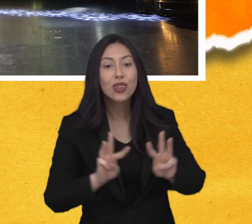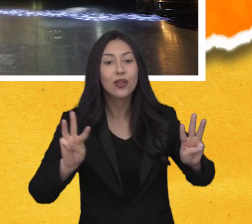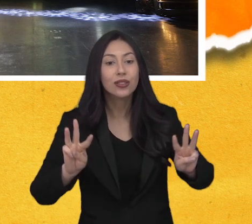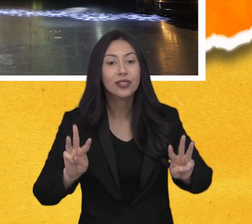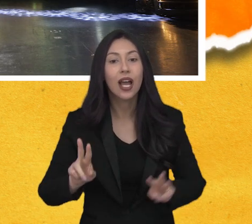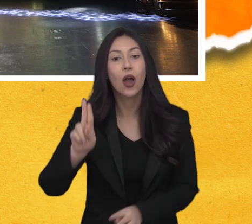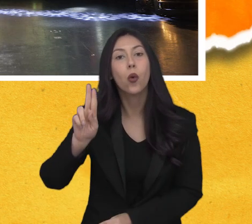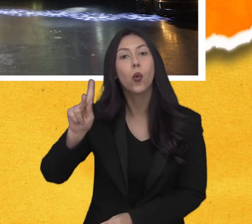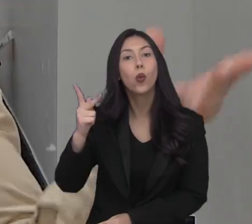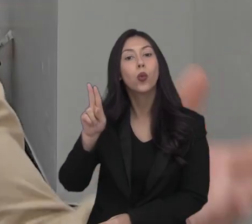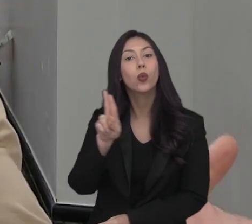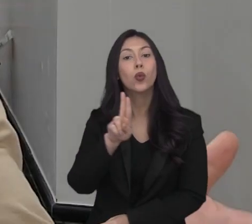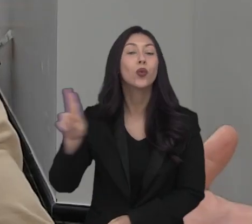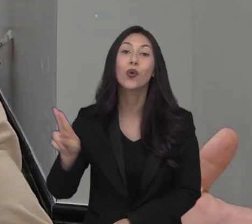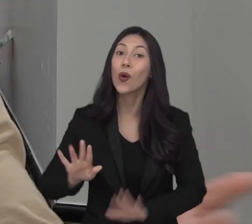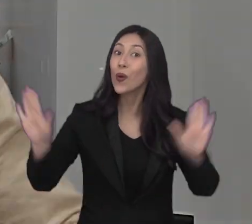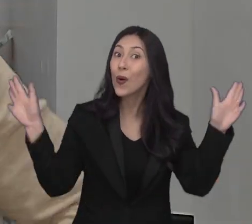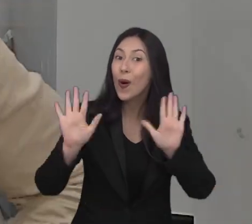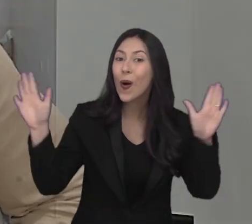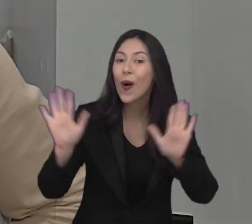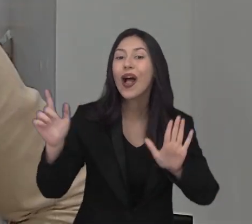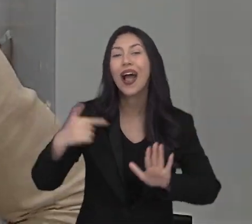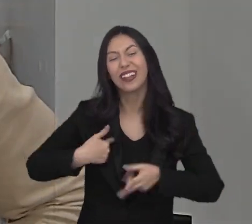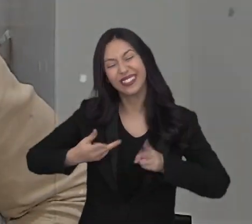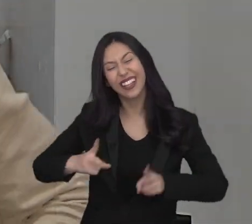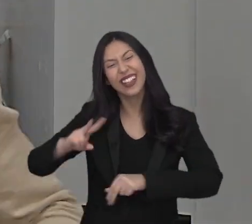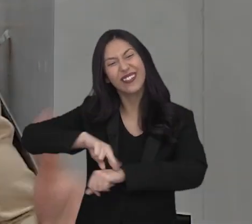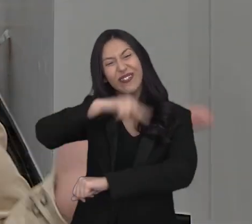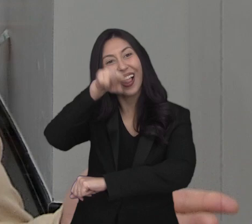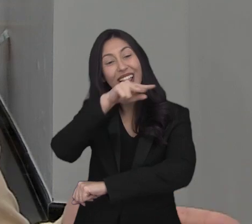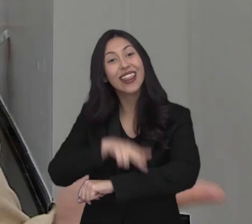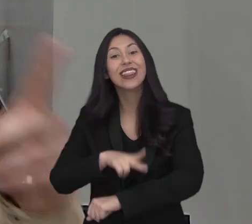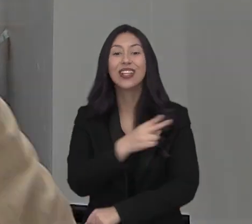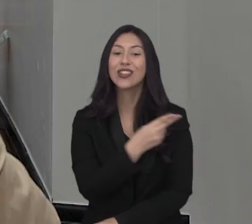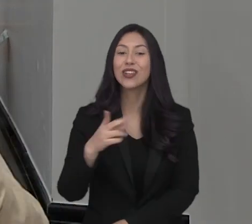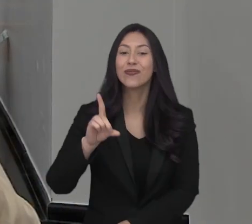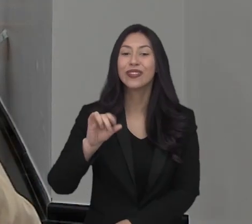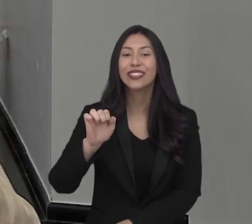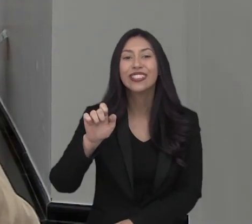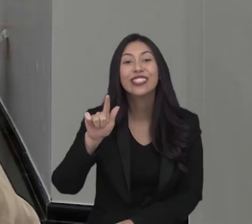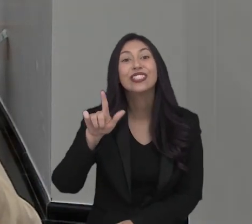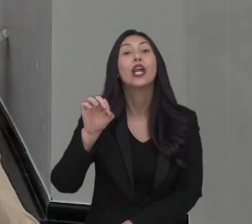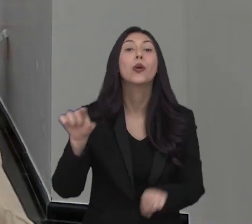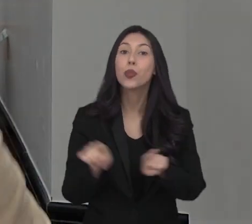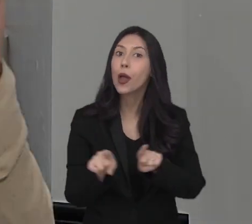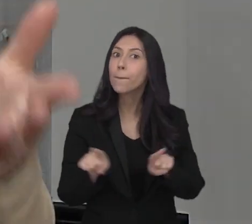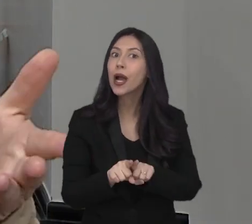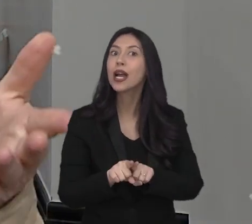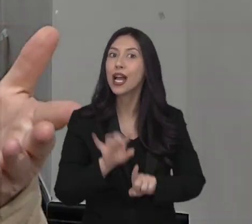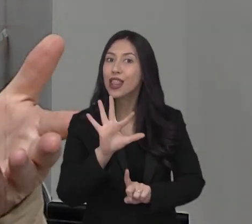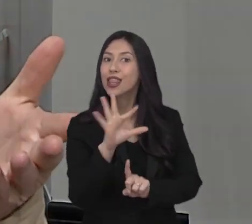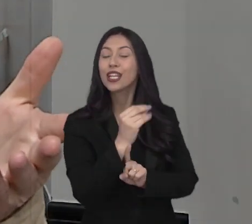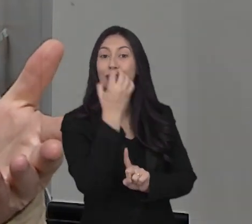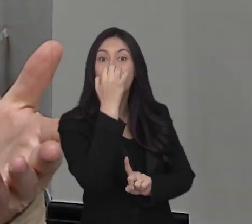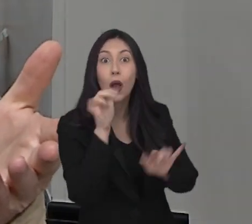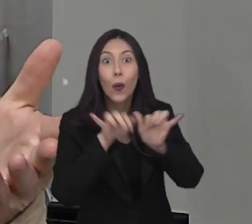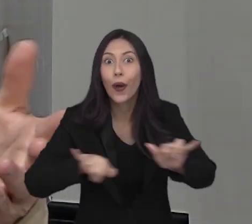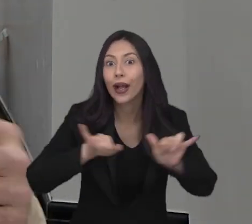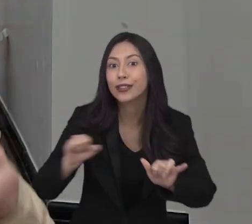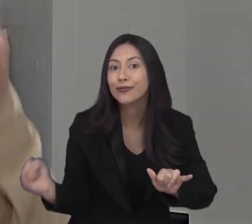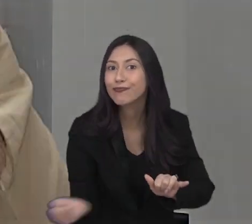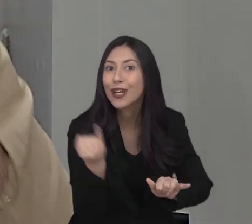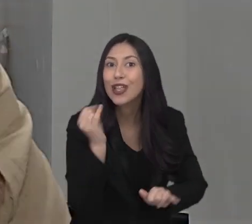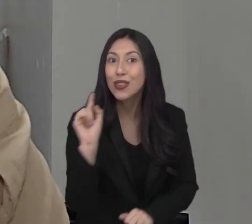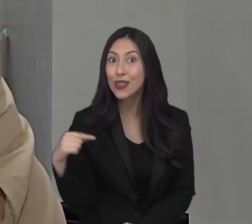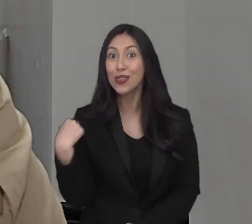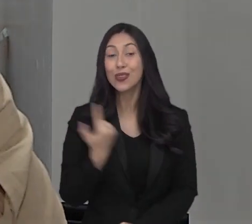no site Uhu. Opa, galera, quem fala aqui é o eterno ginasta Diego Hipólito, também artista circense, e tem um recado muito importante para